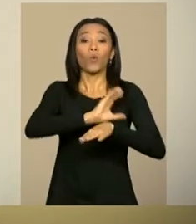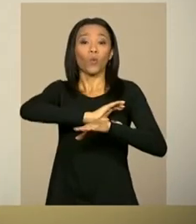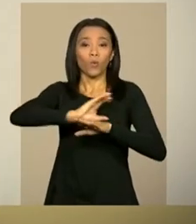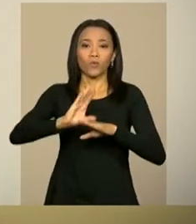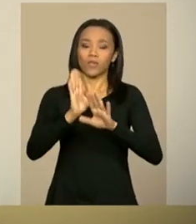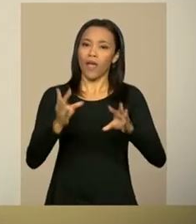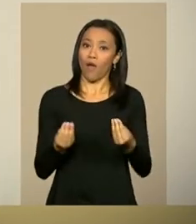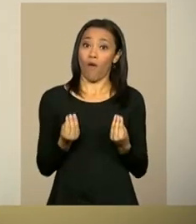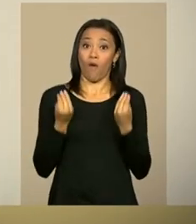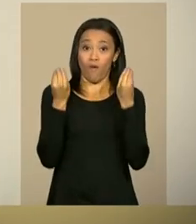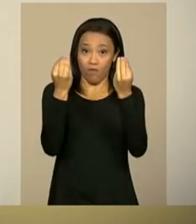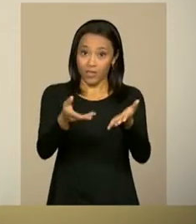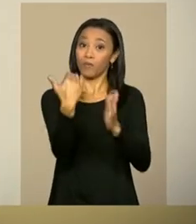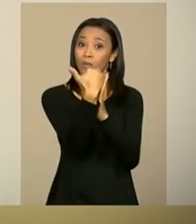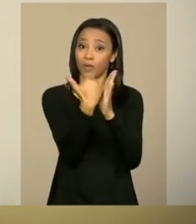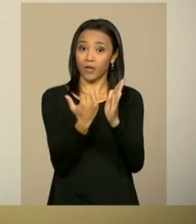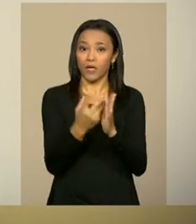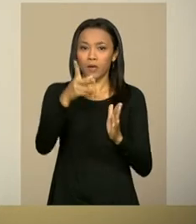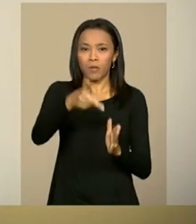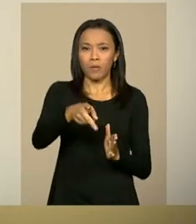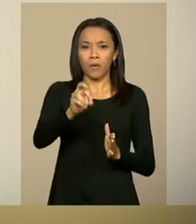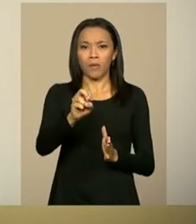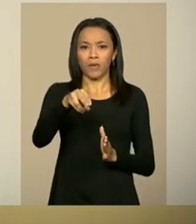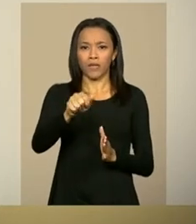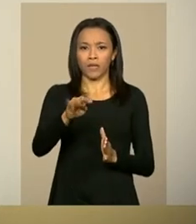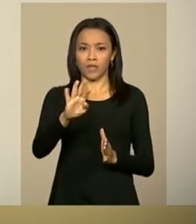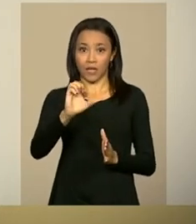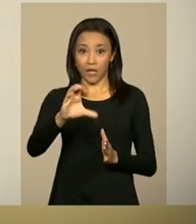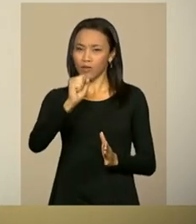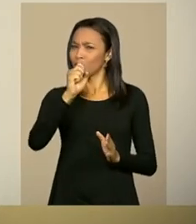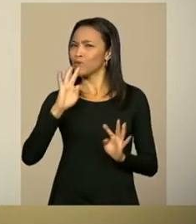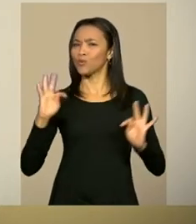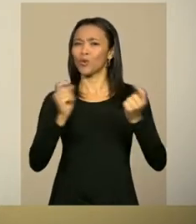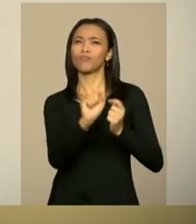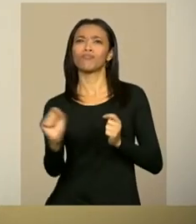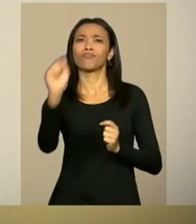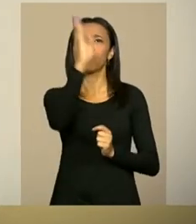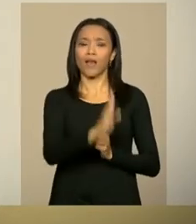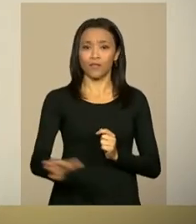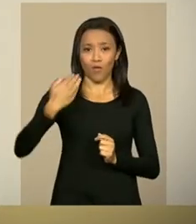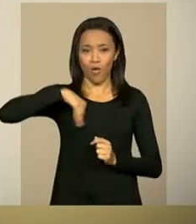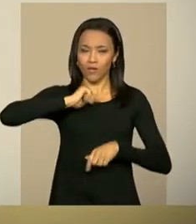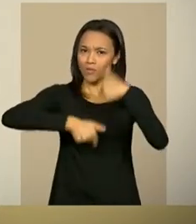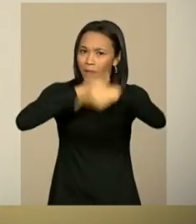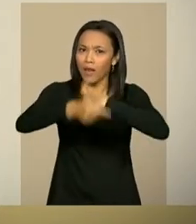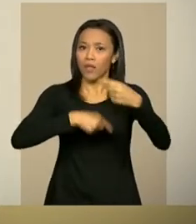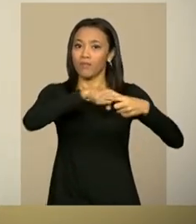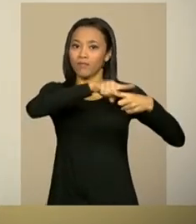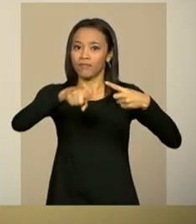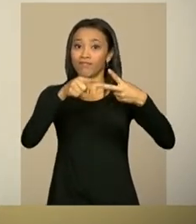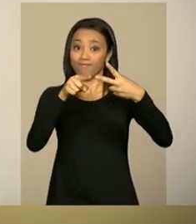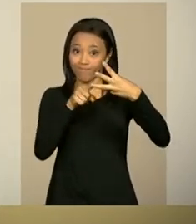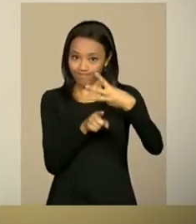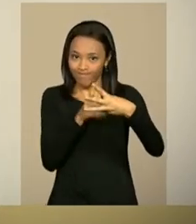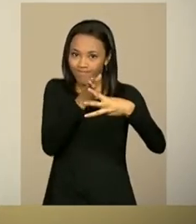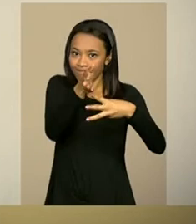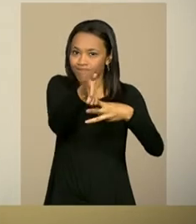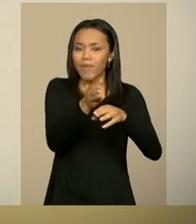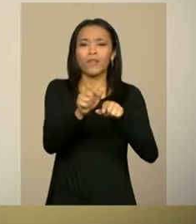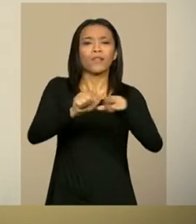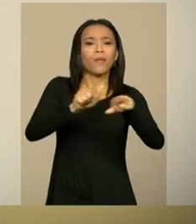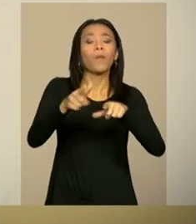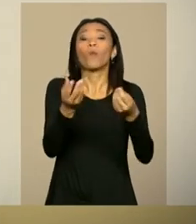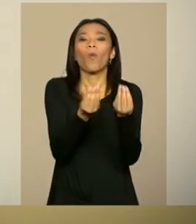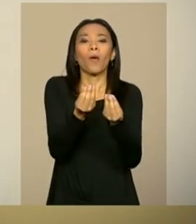oferecidos pelo Pronatec em todo o Brasil nós estamos trabalhando Luciano em três eixos comprou na técnica primeiro